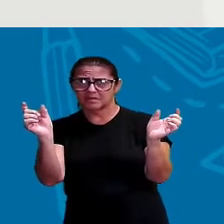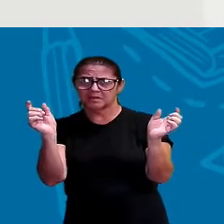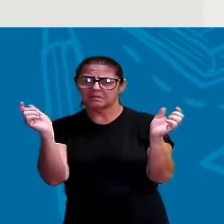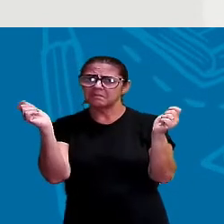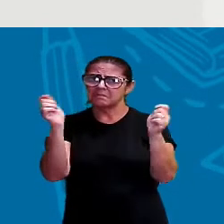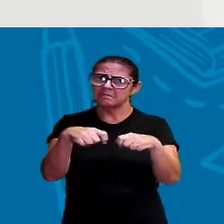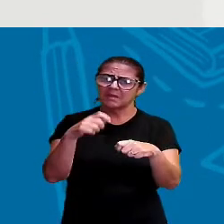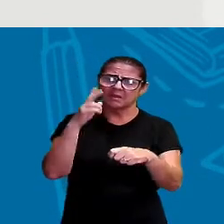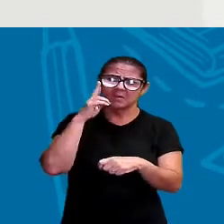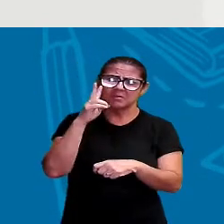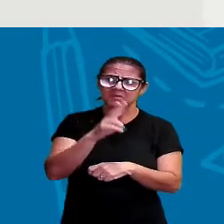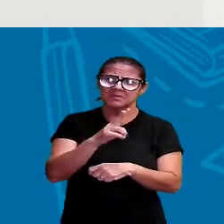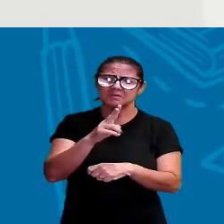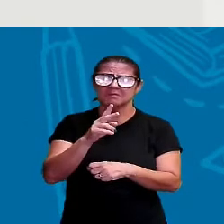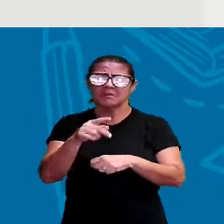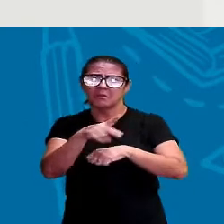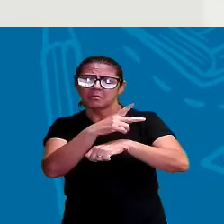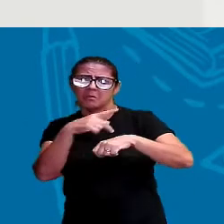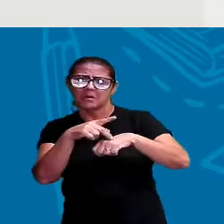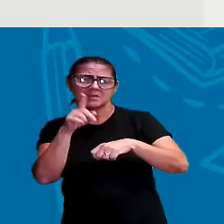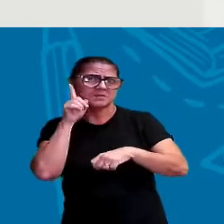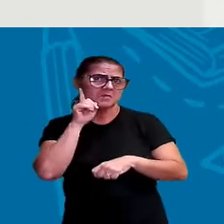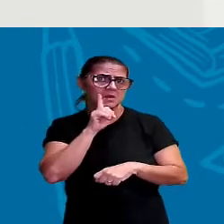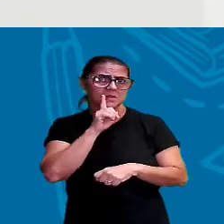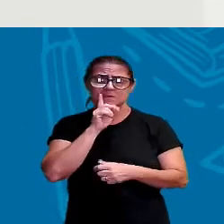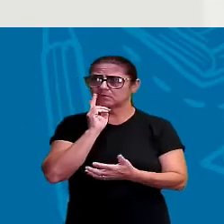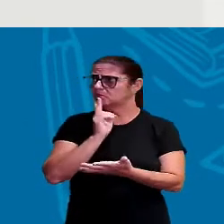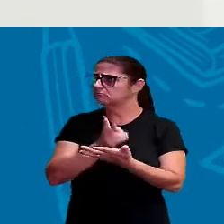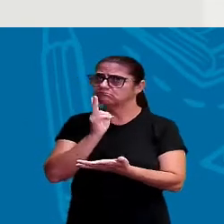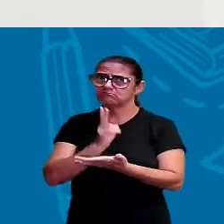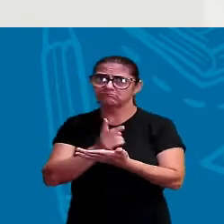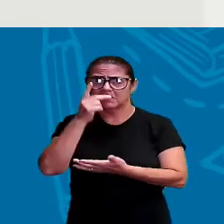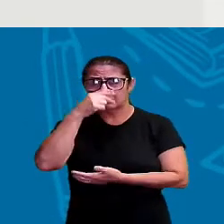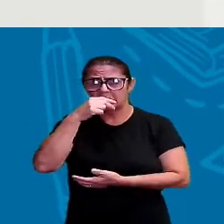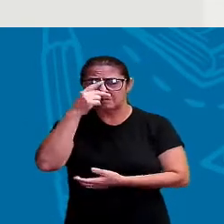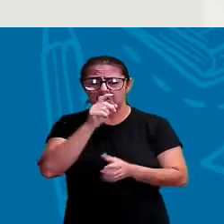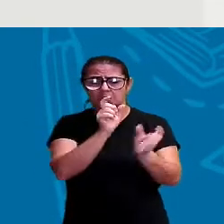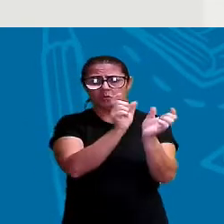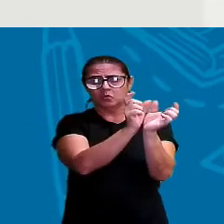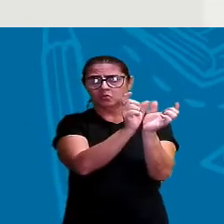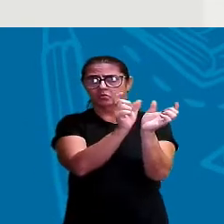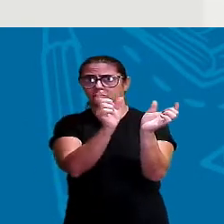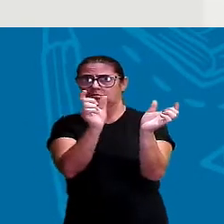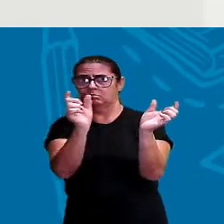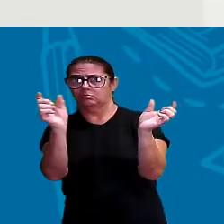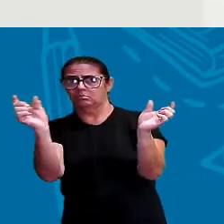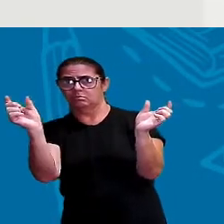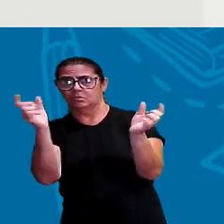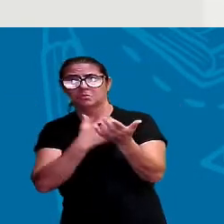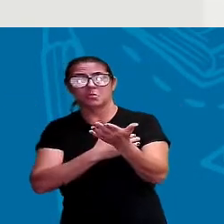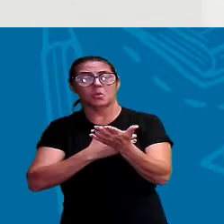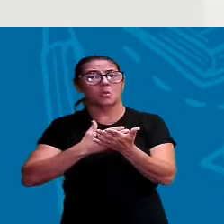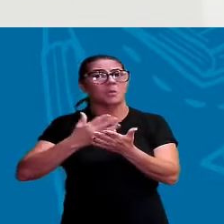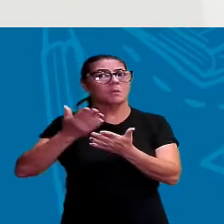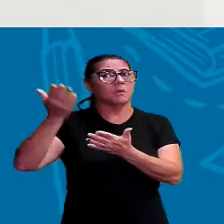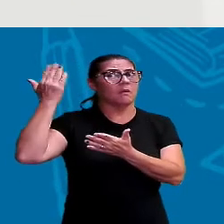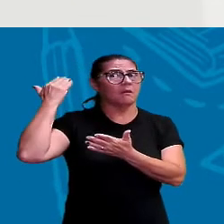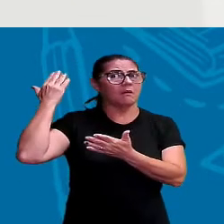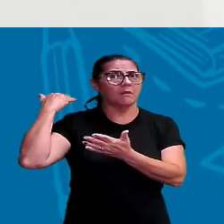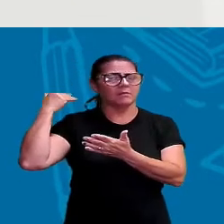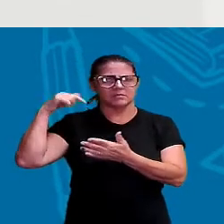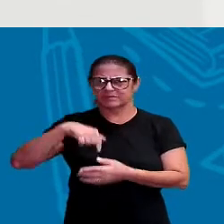ver que as americanas, elas seguem o padrão certinho desde anteriormente. Já